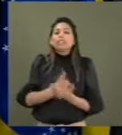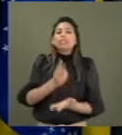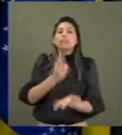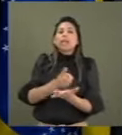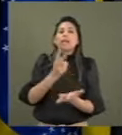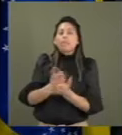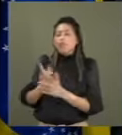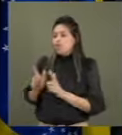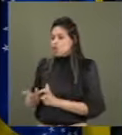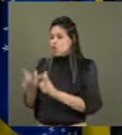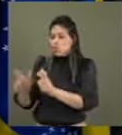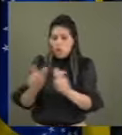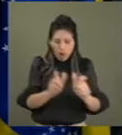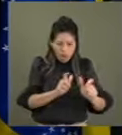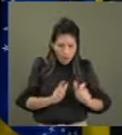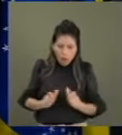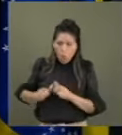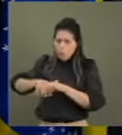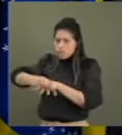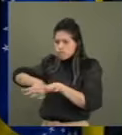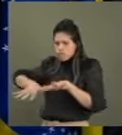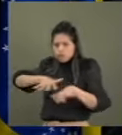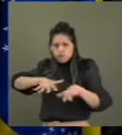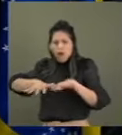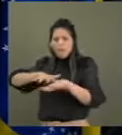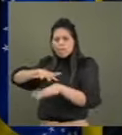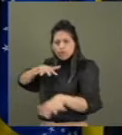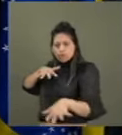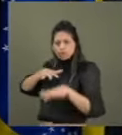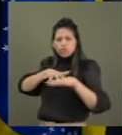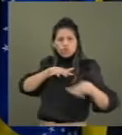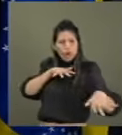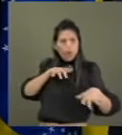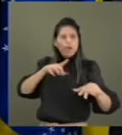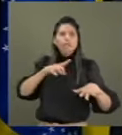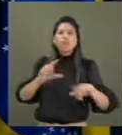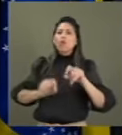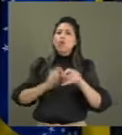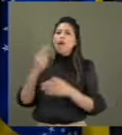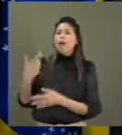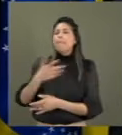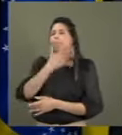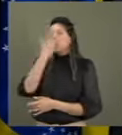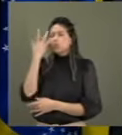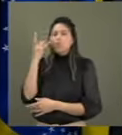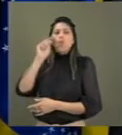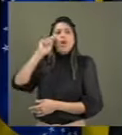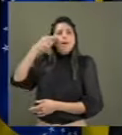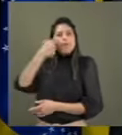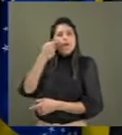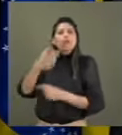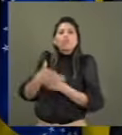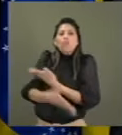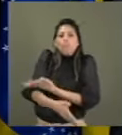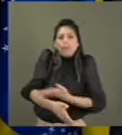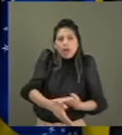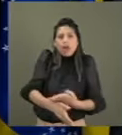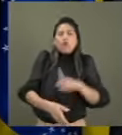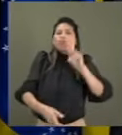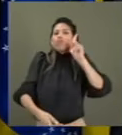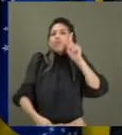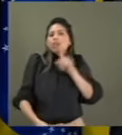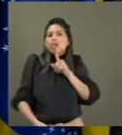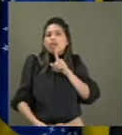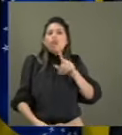de negros, de brancos comprometidos com a igualdade racial foram vozes nas ruas. Os esforços daqueles